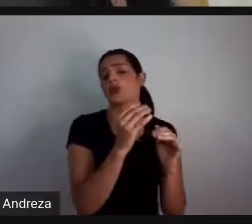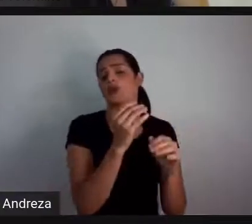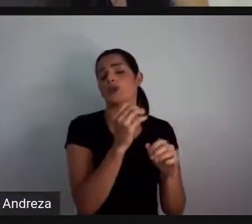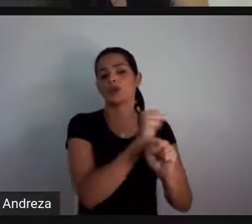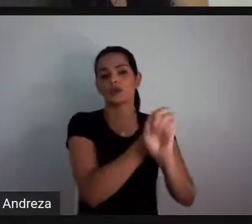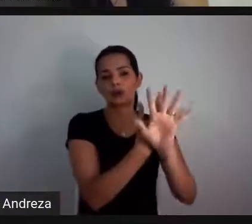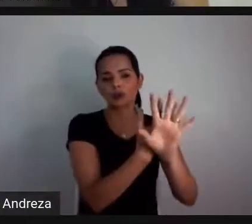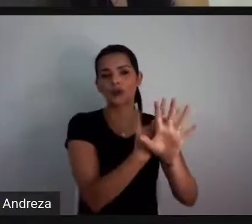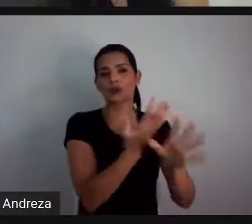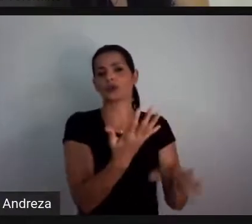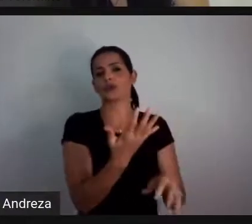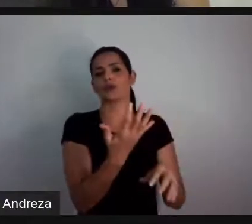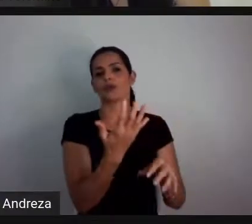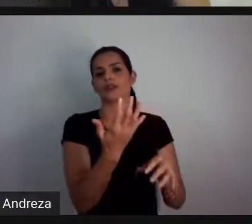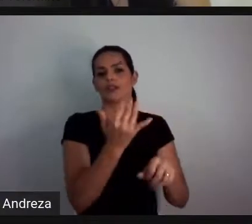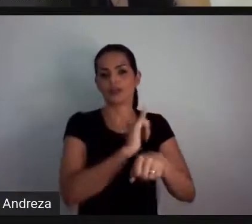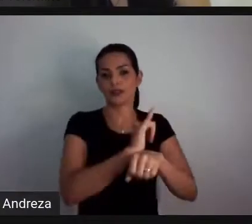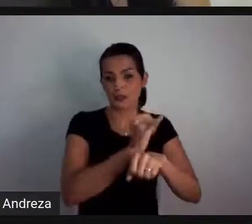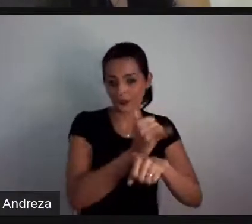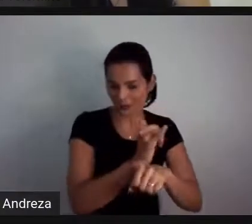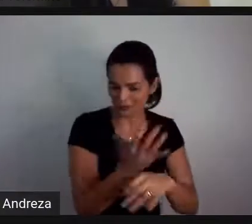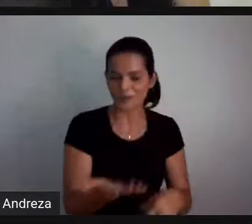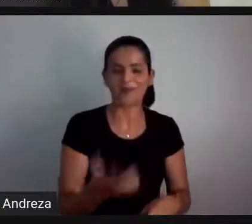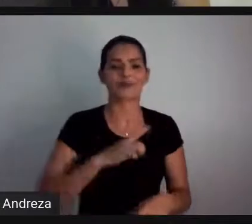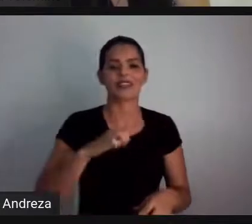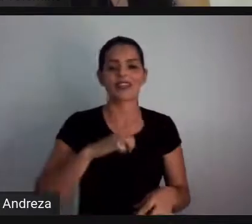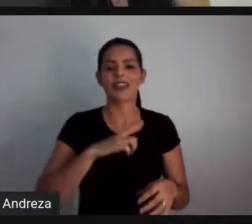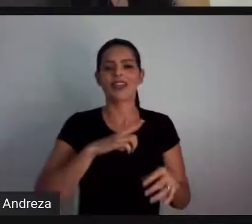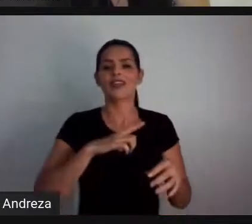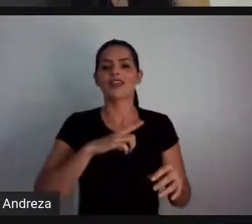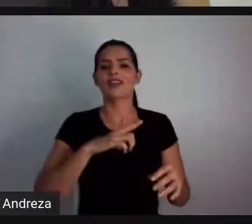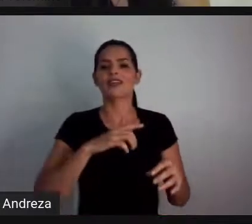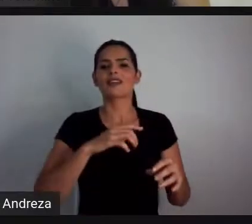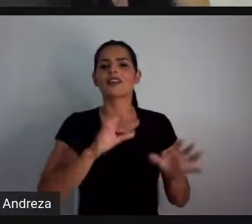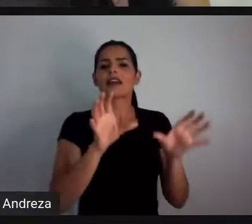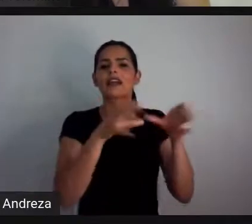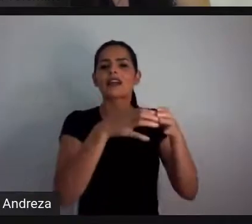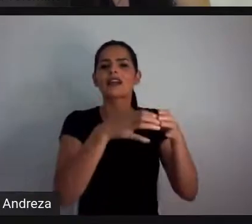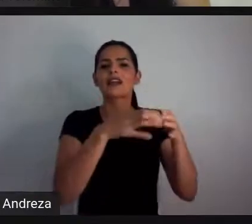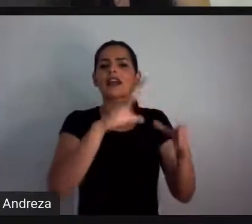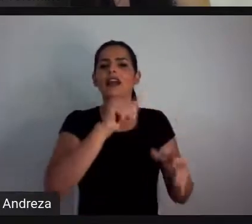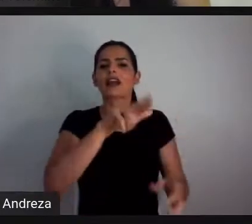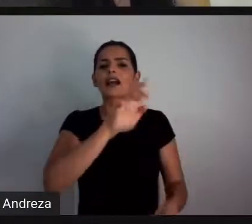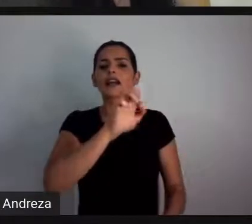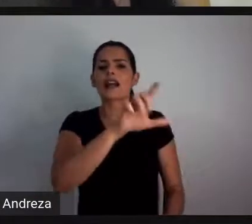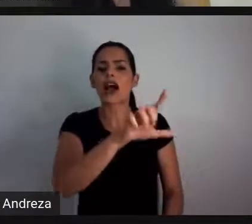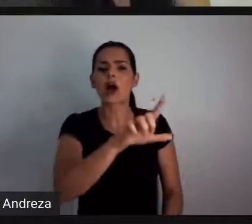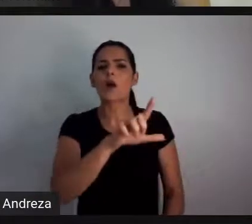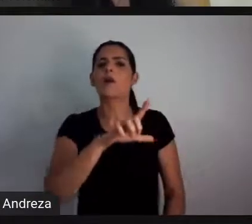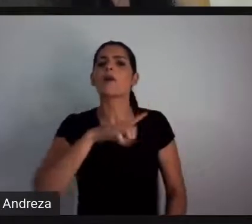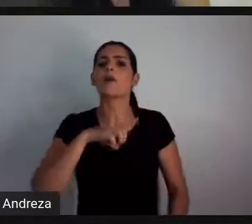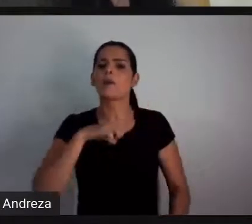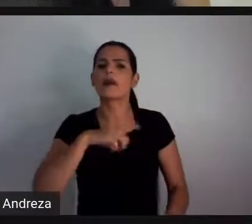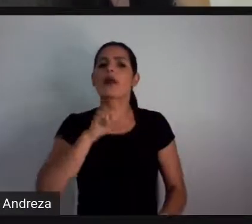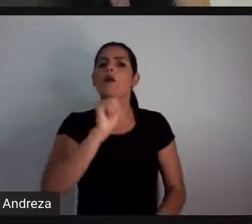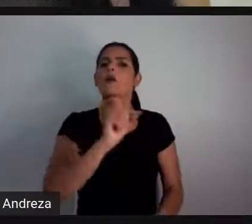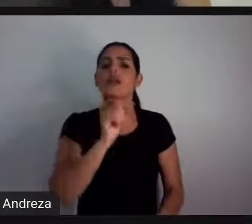pode ir absorvendo esse conteúdo. Hoje fala consumindo conteúdo, né? Como é que é? Eu consumo